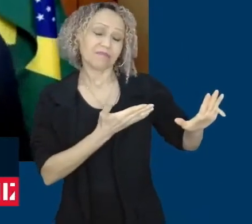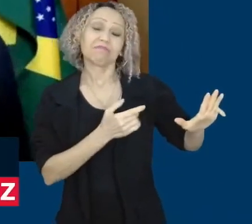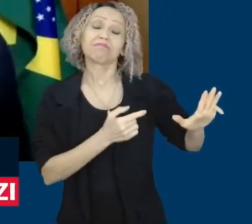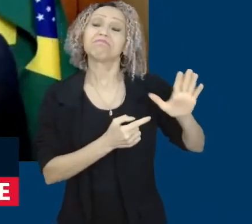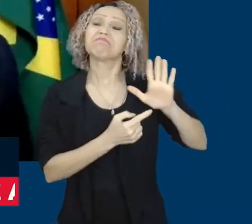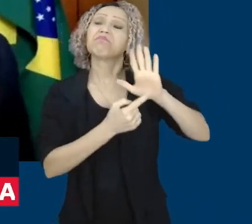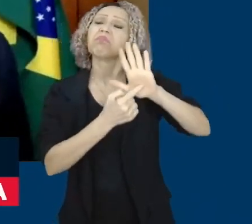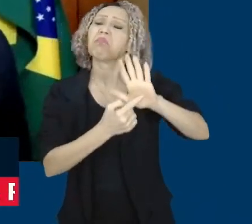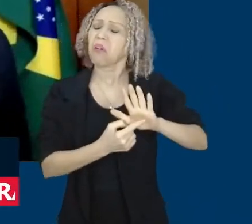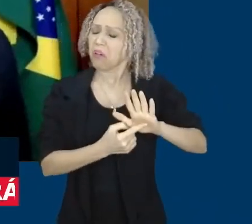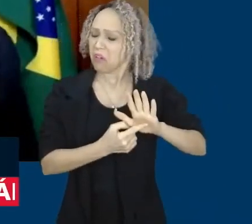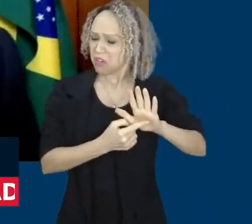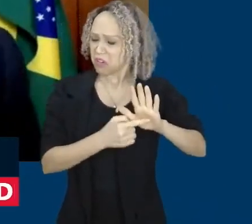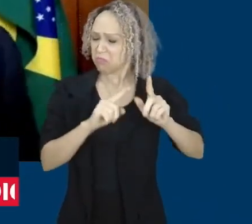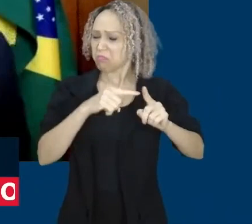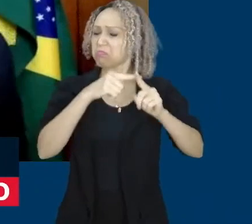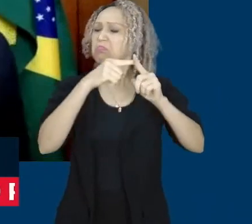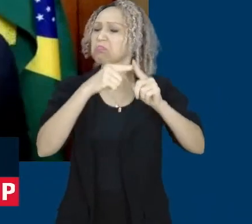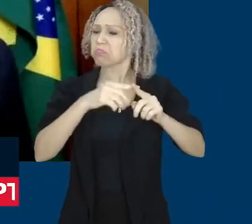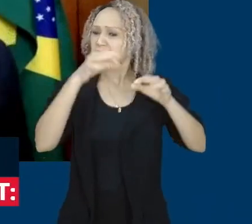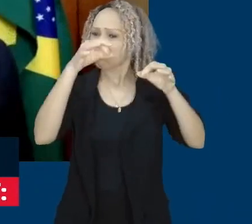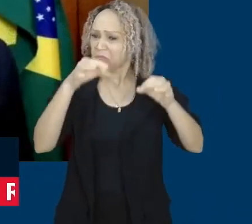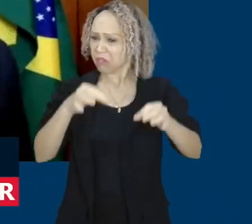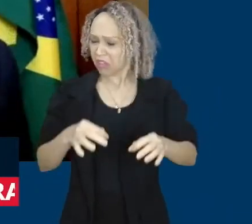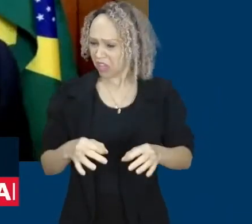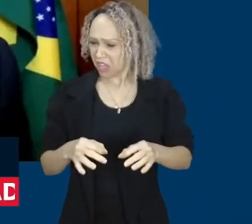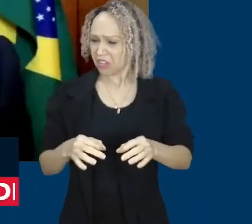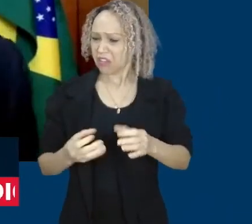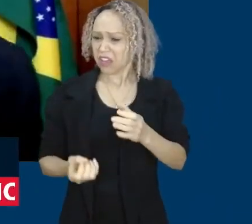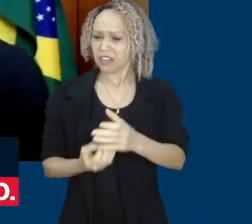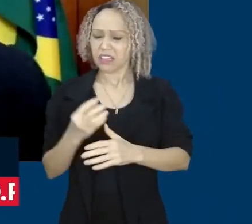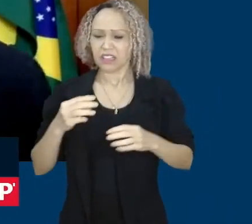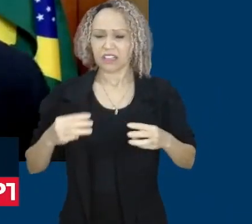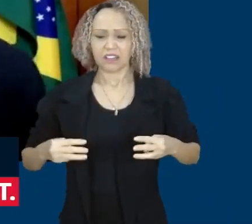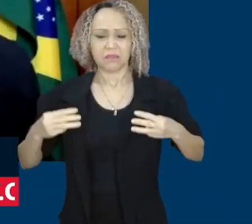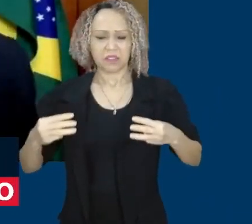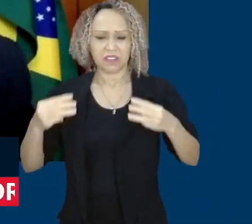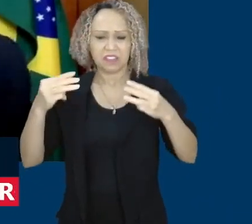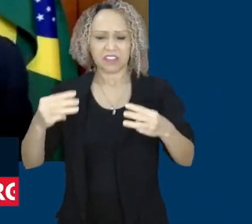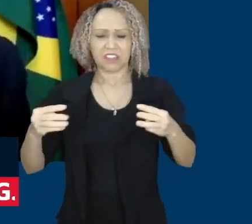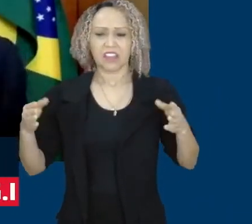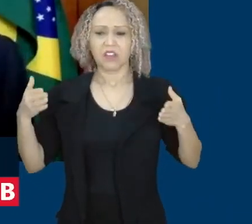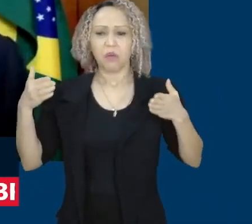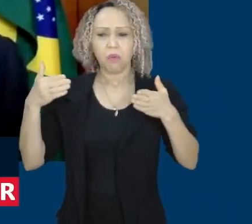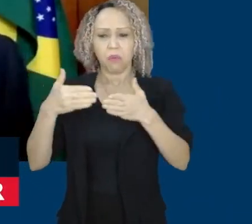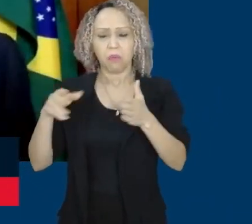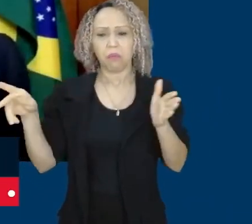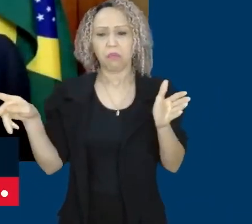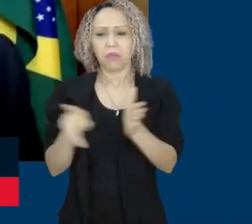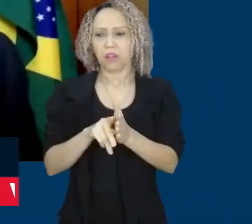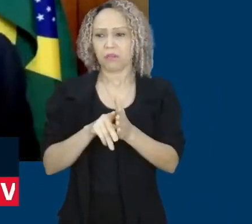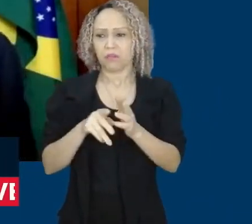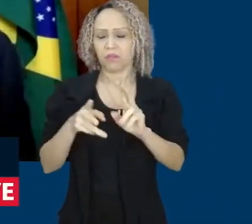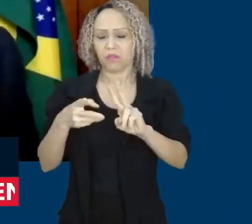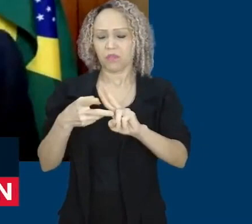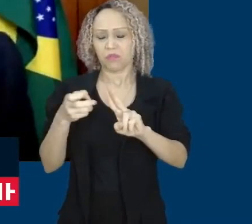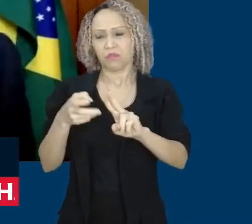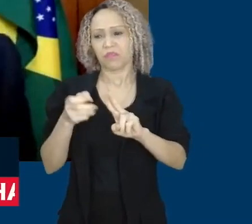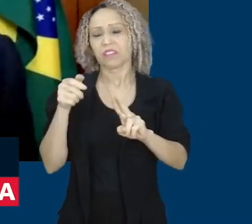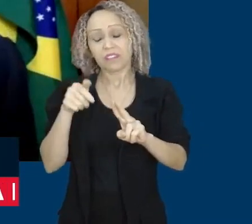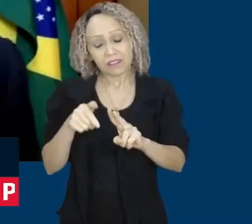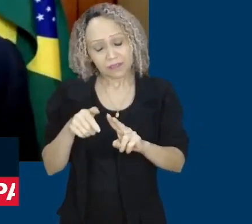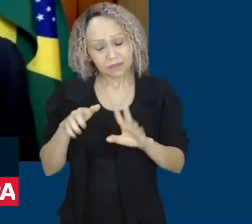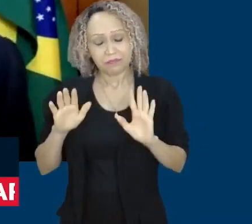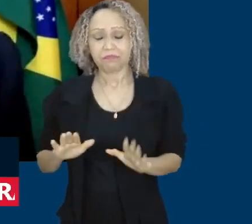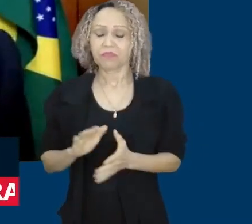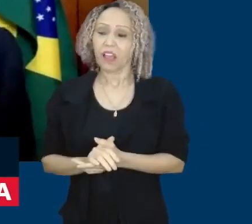esse Ministério dos Povos Originários. Tenho convicção que nós vamos ser um dos países, já somos um país que tem a melhor matriz energética, né? Nós estamos